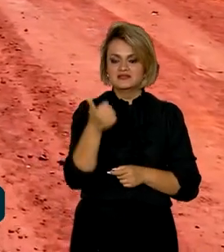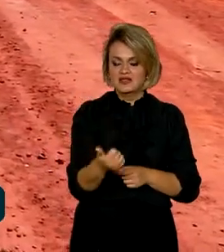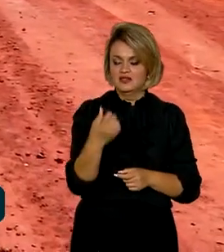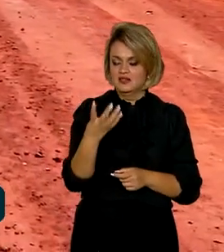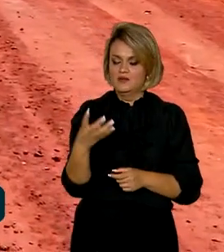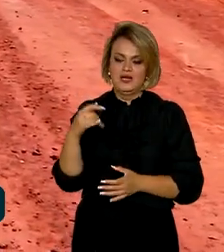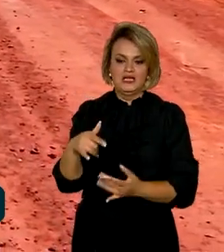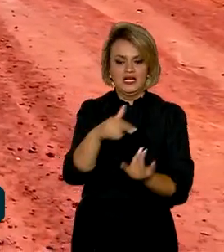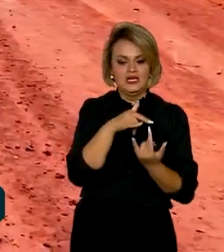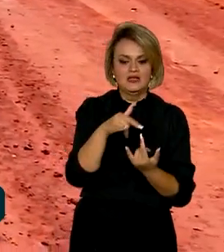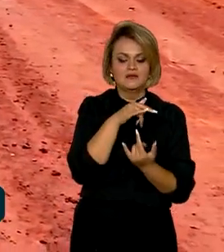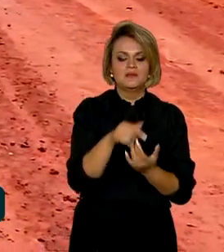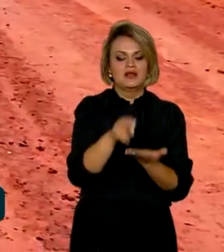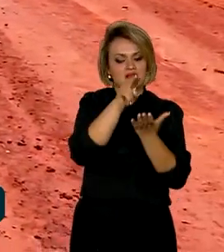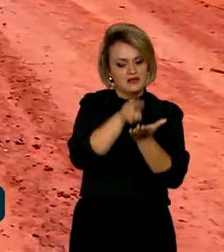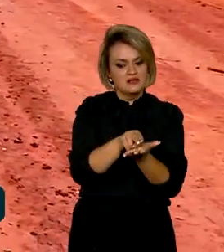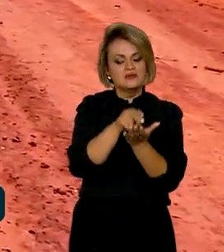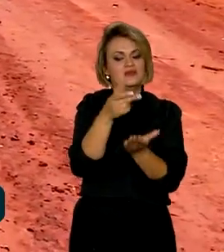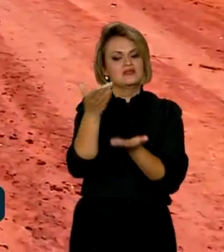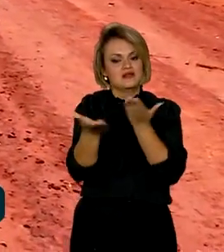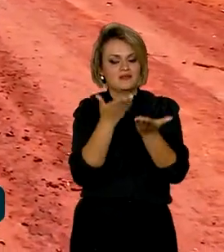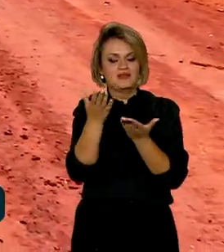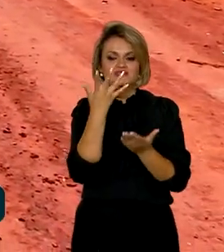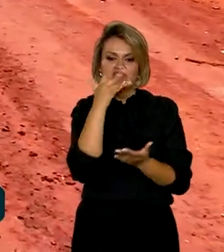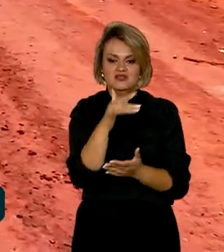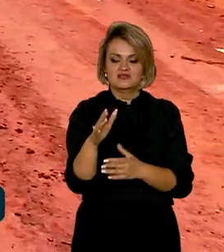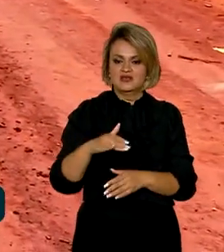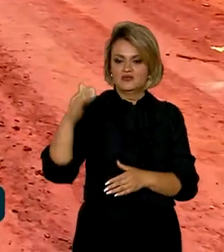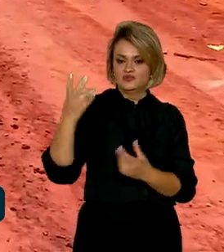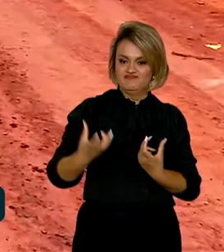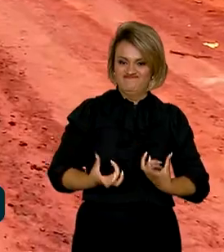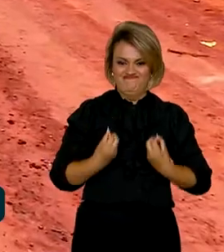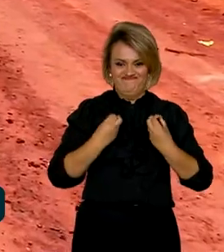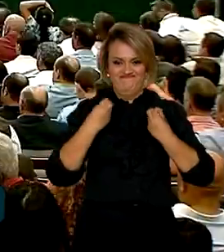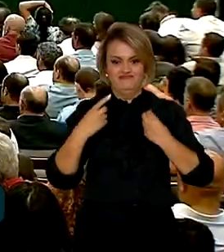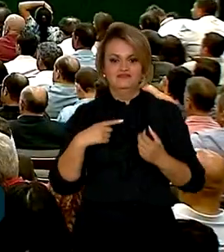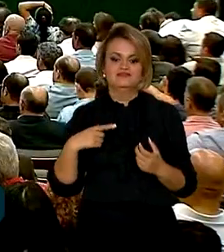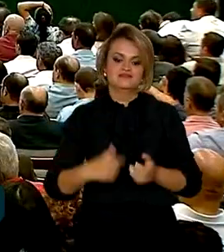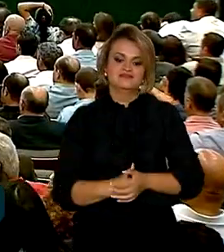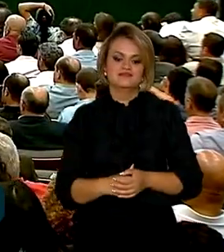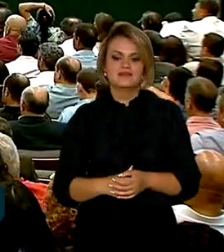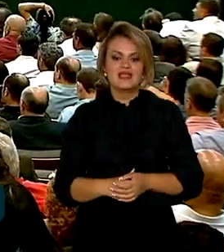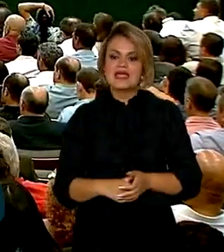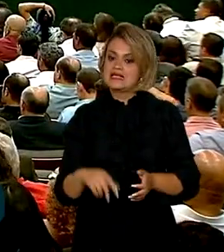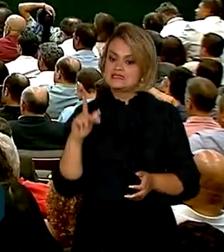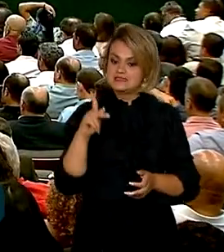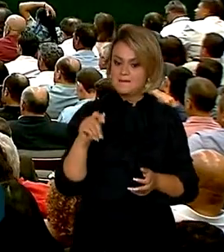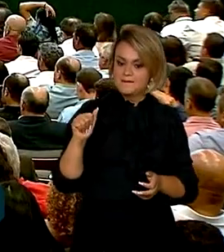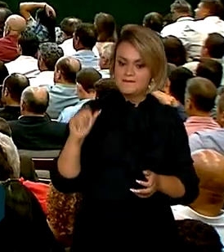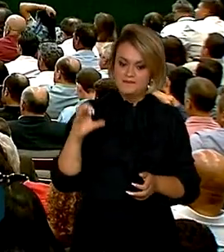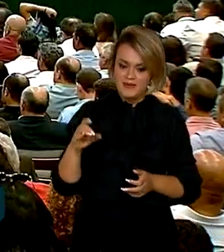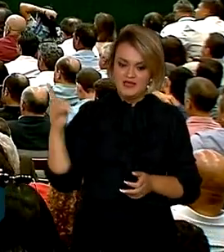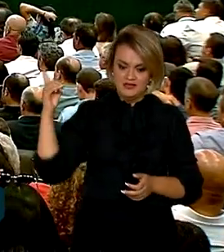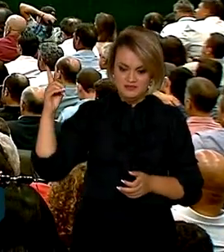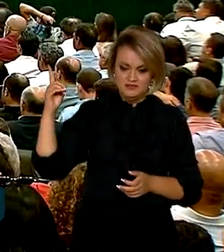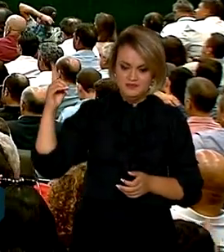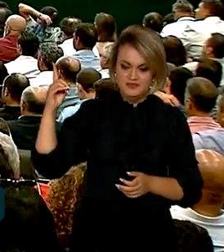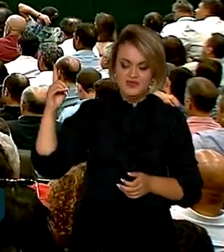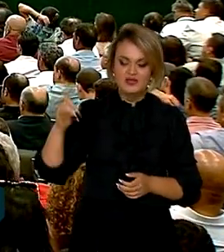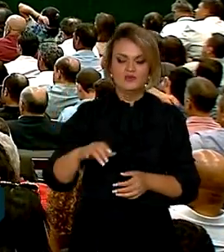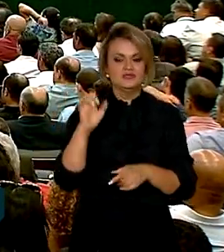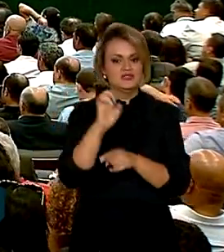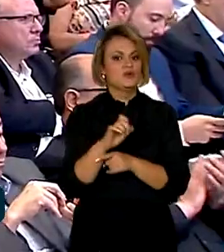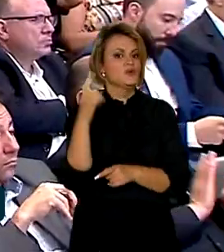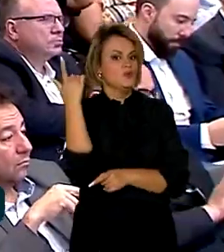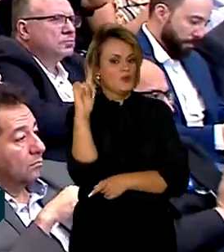leitos para internação e tratamento de crianças e adultos com câncer. O plano de investimentos do governo federal para o estado